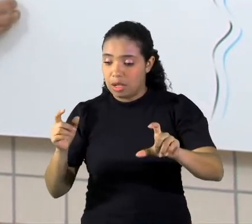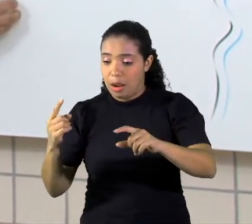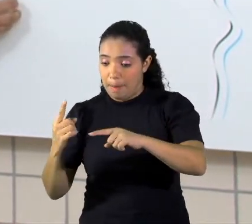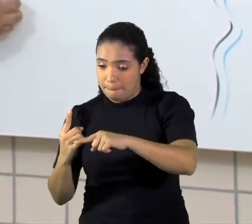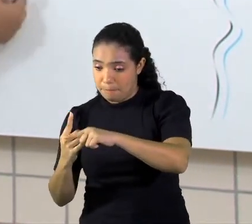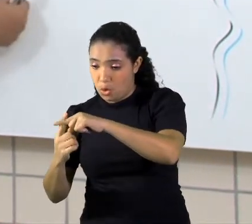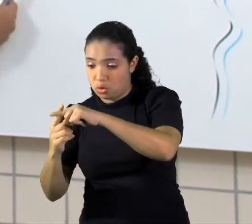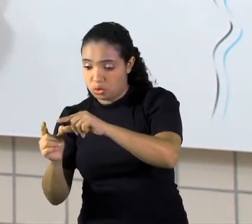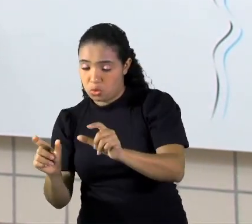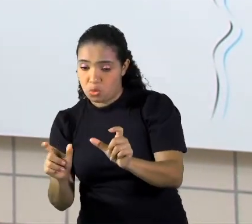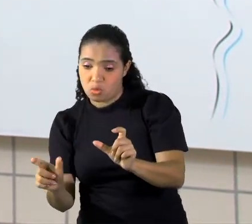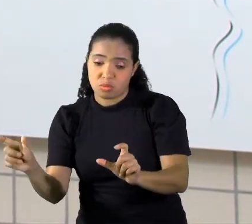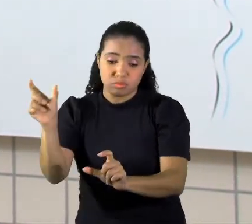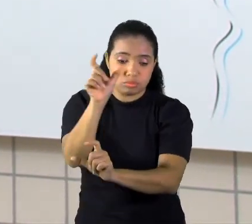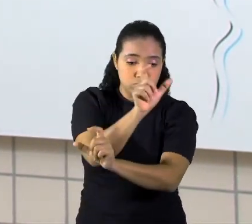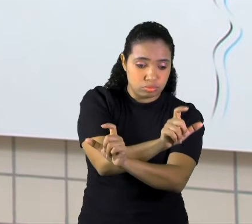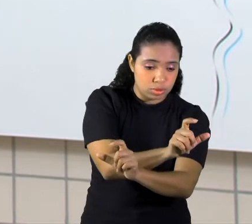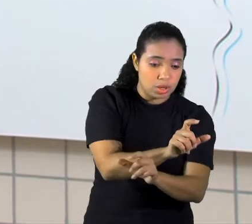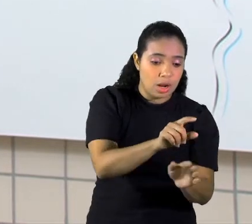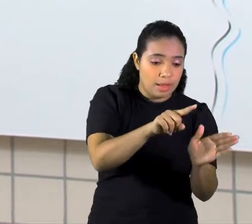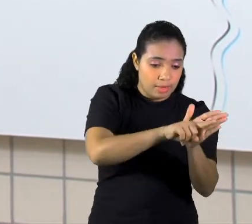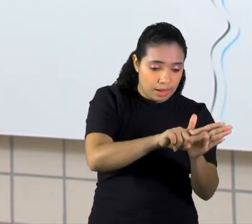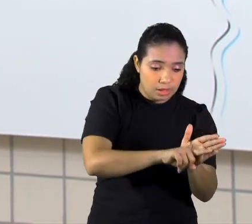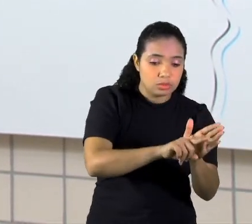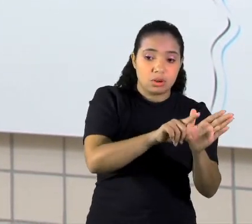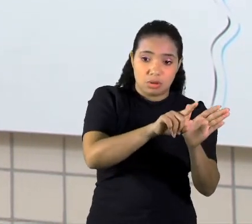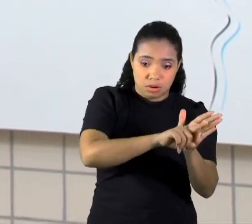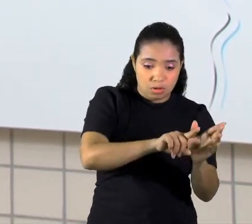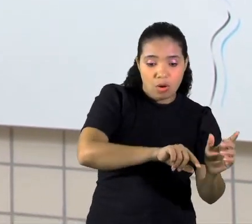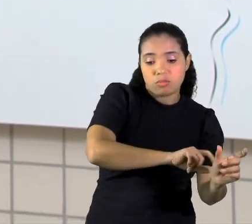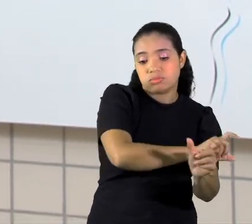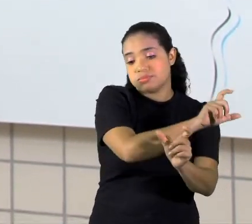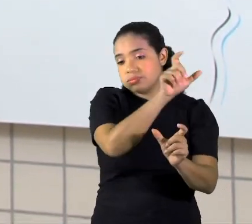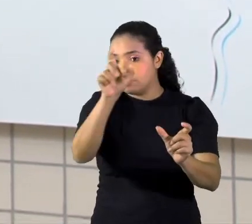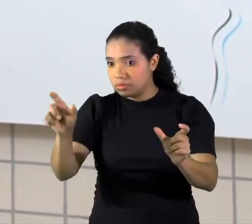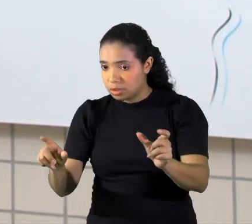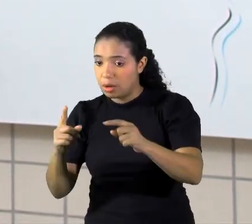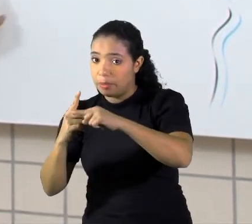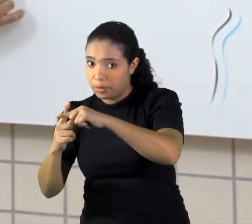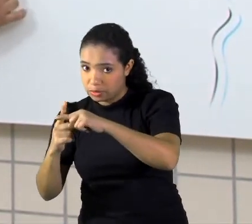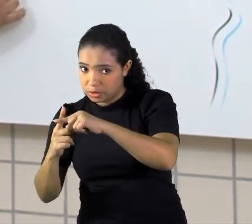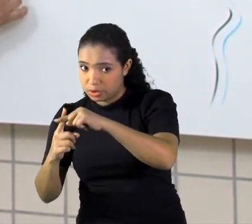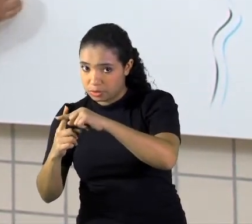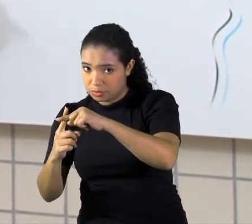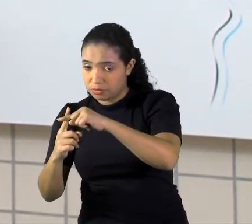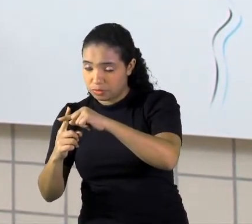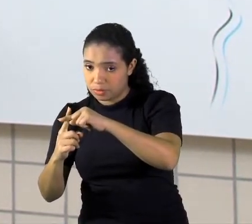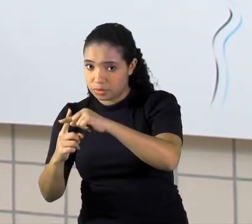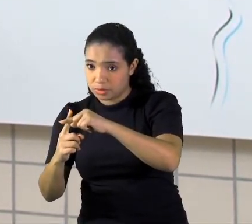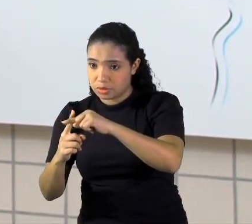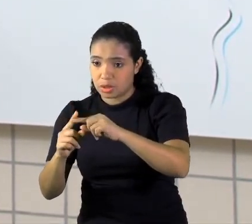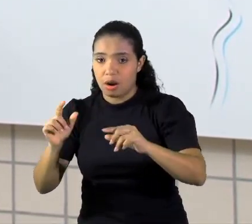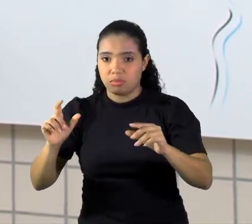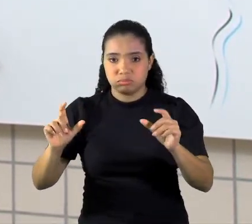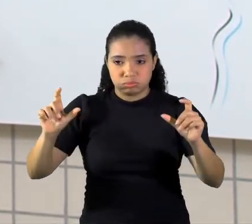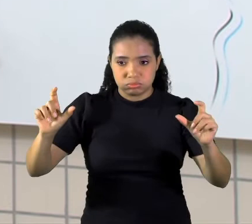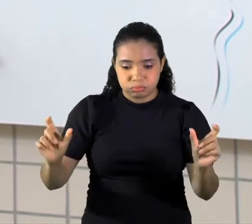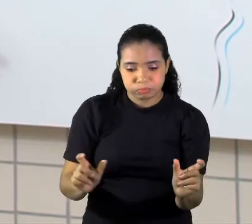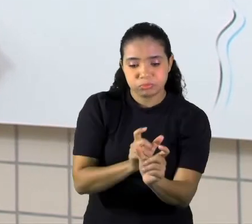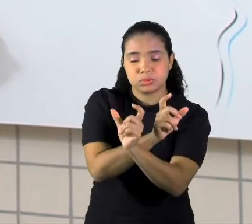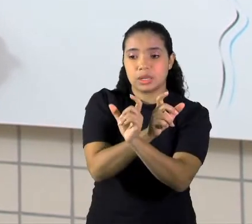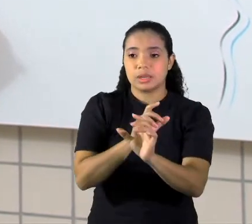o que está negativo vem positivo. Então se eu tinha 700x, se é menos vem mais.